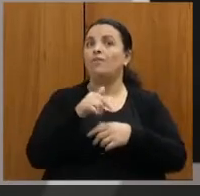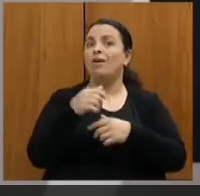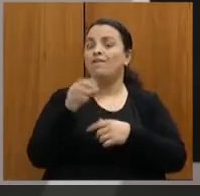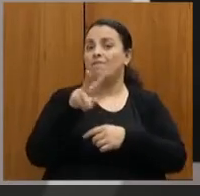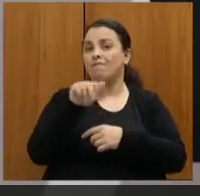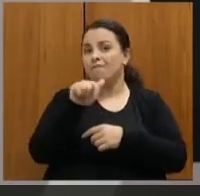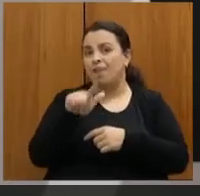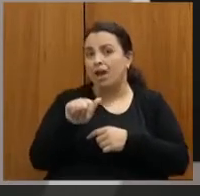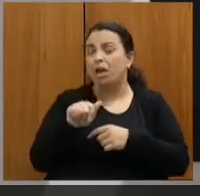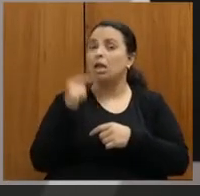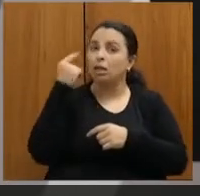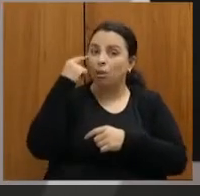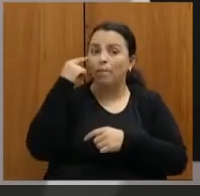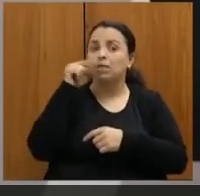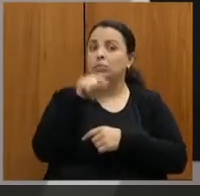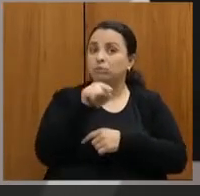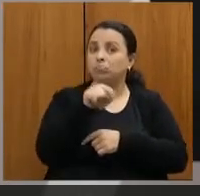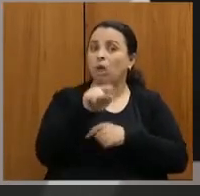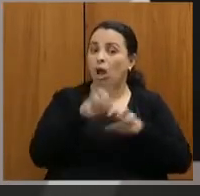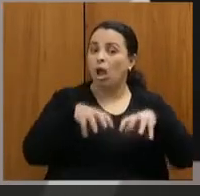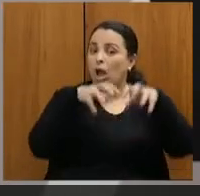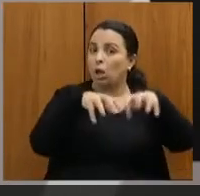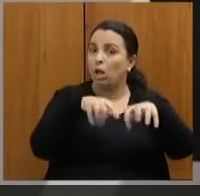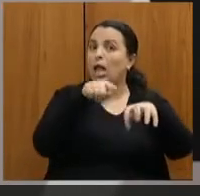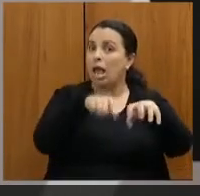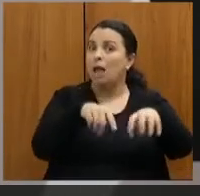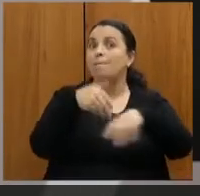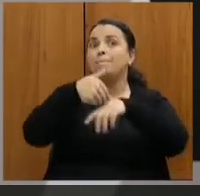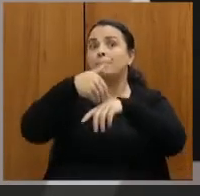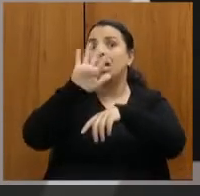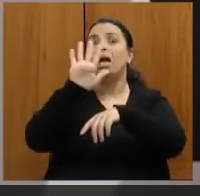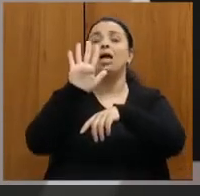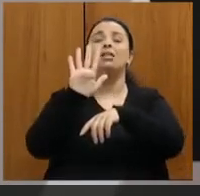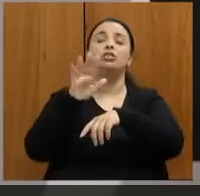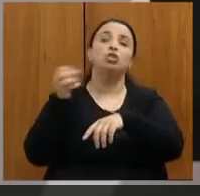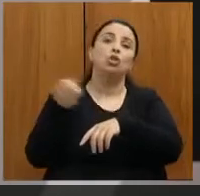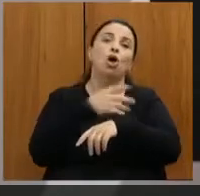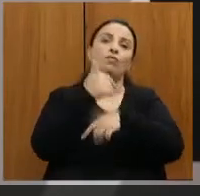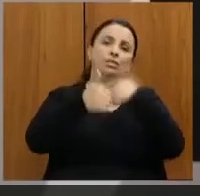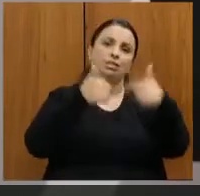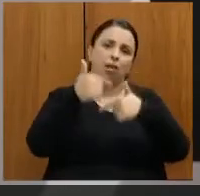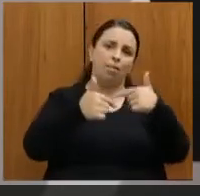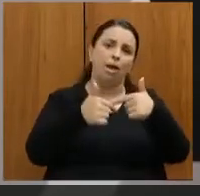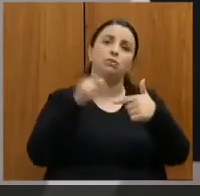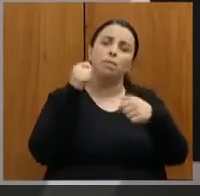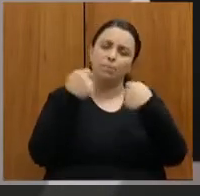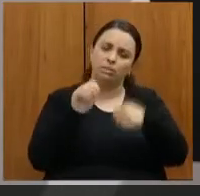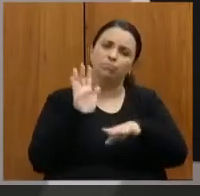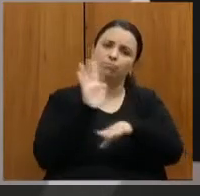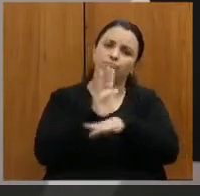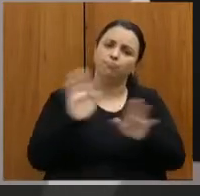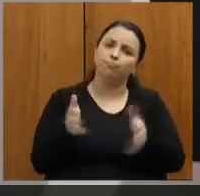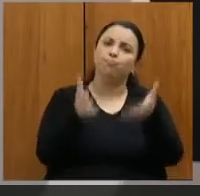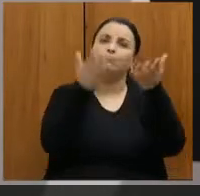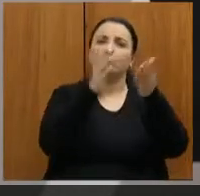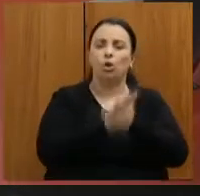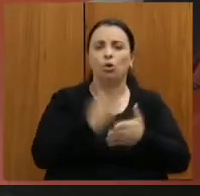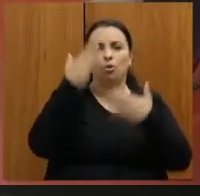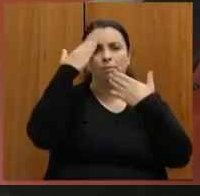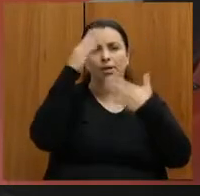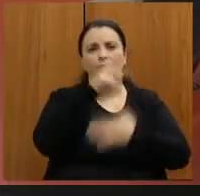hoje do agronegócio é o que mais gera emprego em Minas Gerais Eu tenho convicção disso então é isso muito obrigado Presidente obrigado a